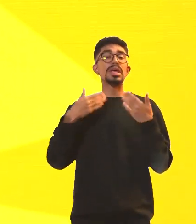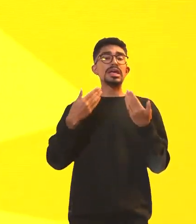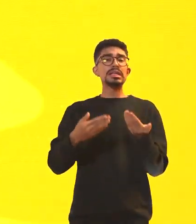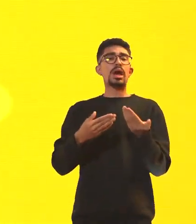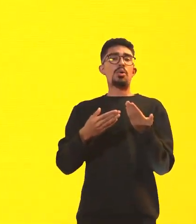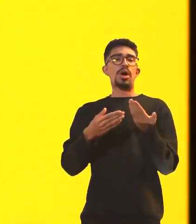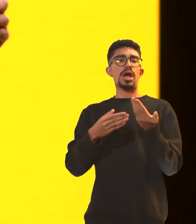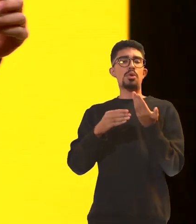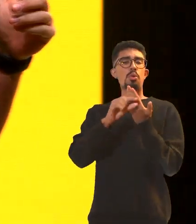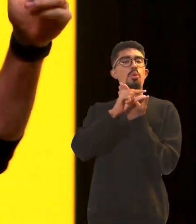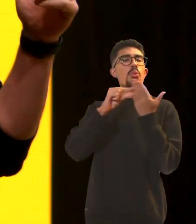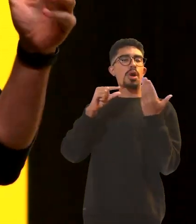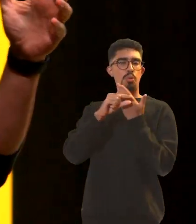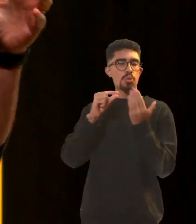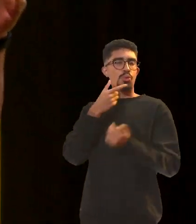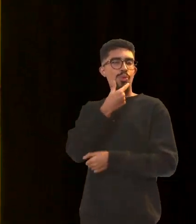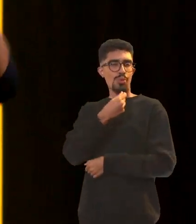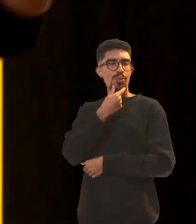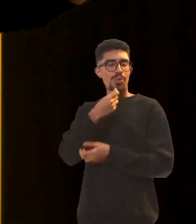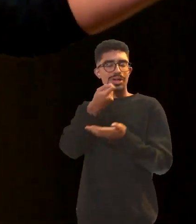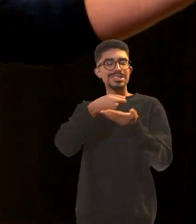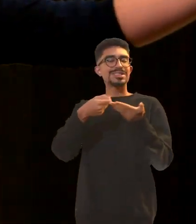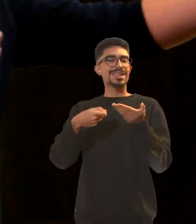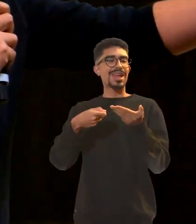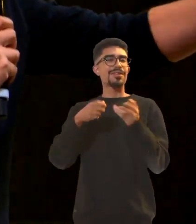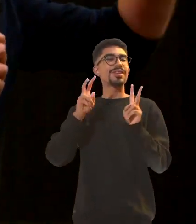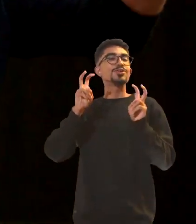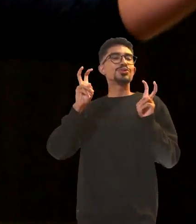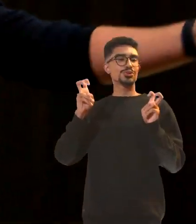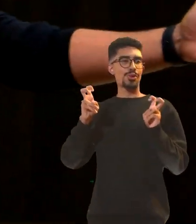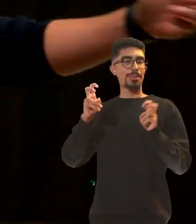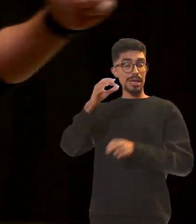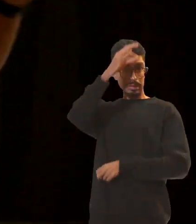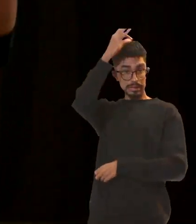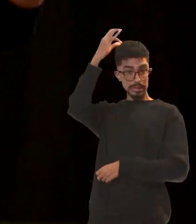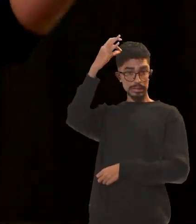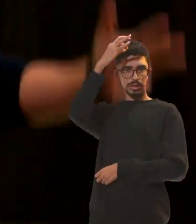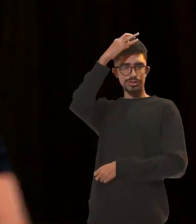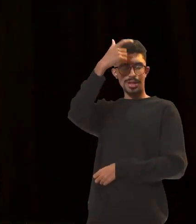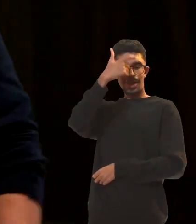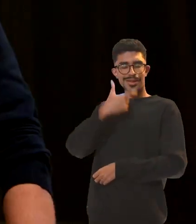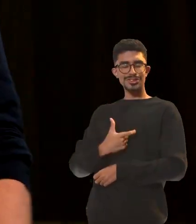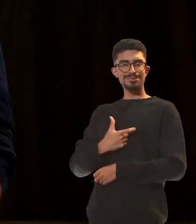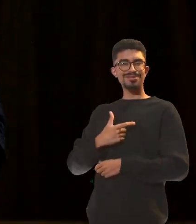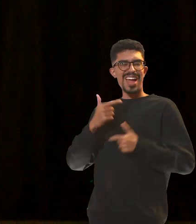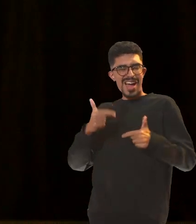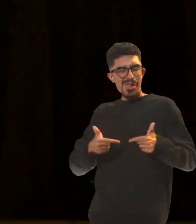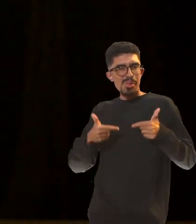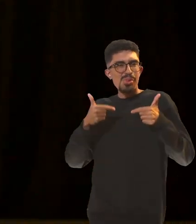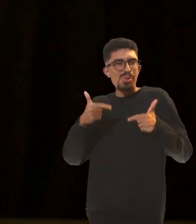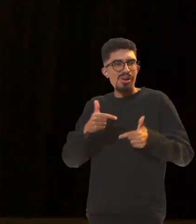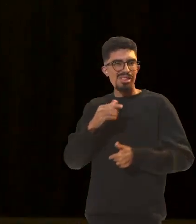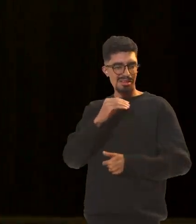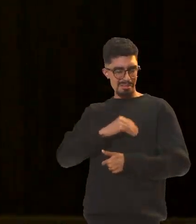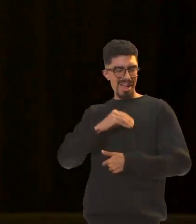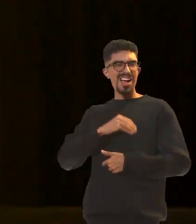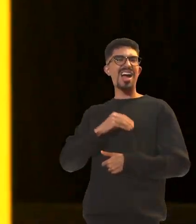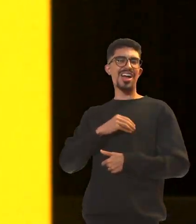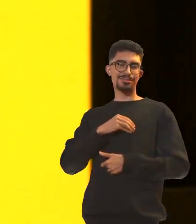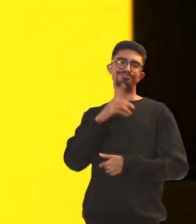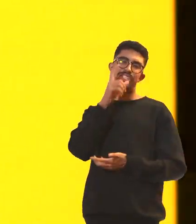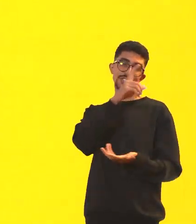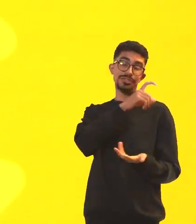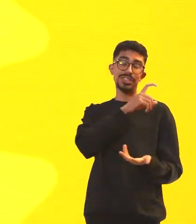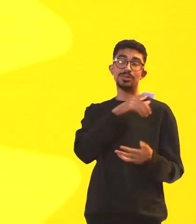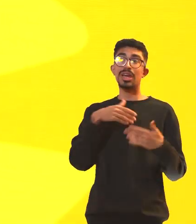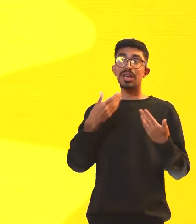falar um pouco sobre santidade, sobre pecado, sobre a luta contra o pecado. Por isso o nome Kryptonita. Se você